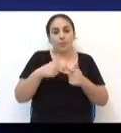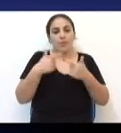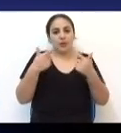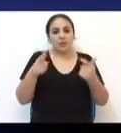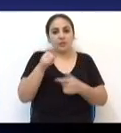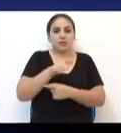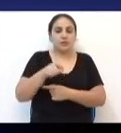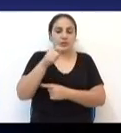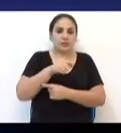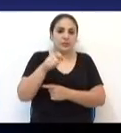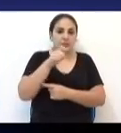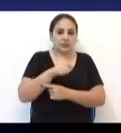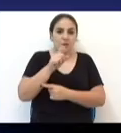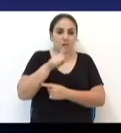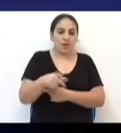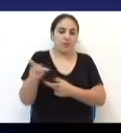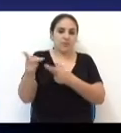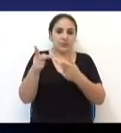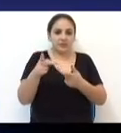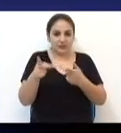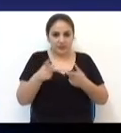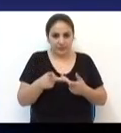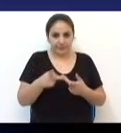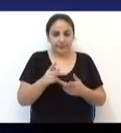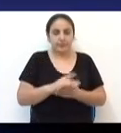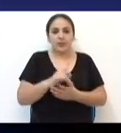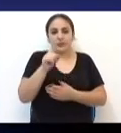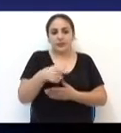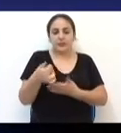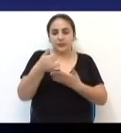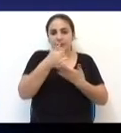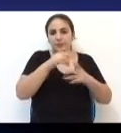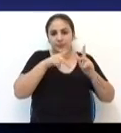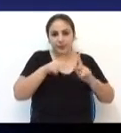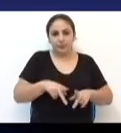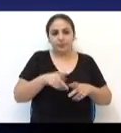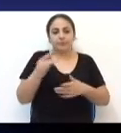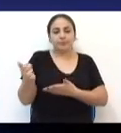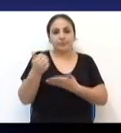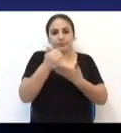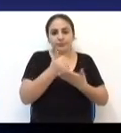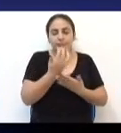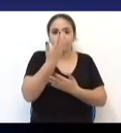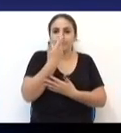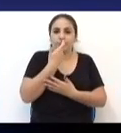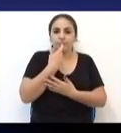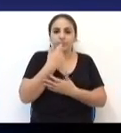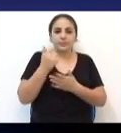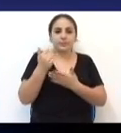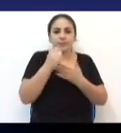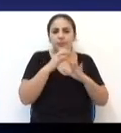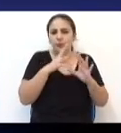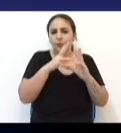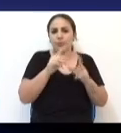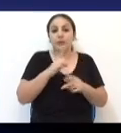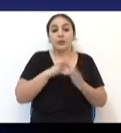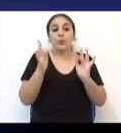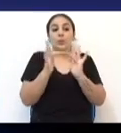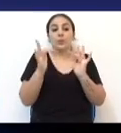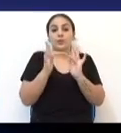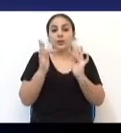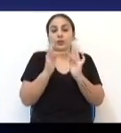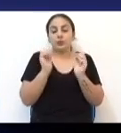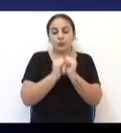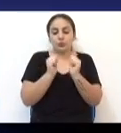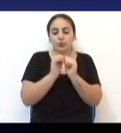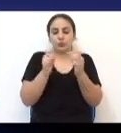maior na Associação dos Livreiros, é a visitação do público, é trazer o público, trazer aquela criança, trazer todo mundo para ter o